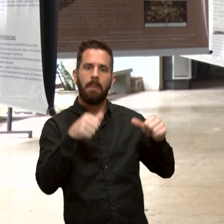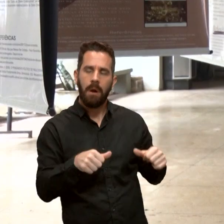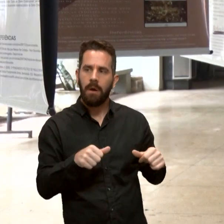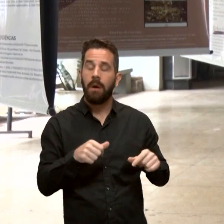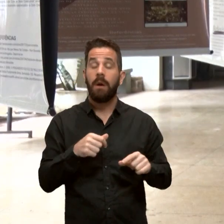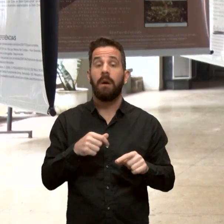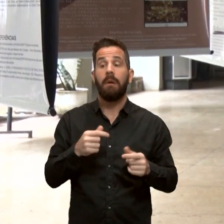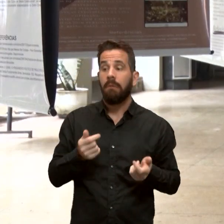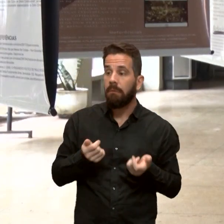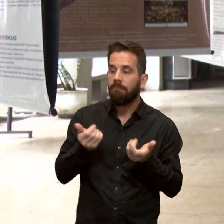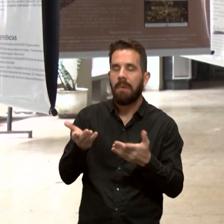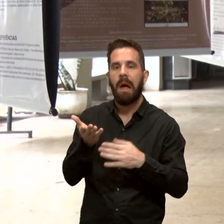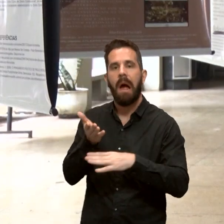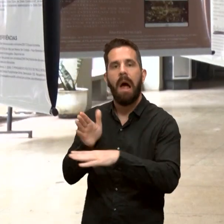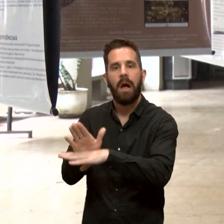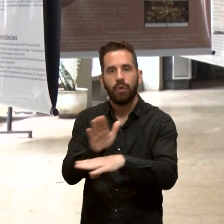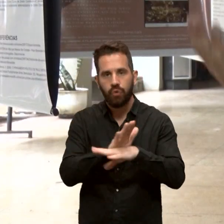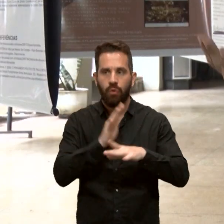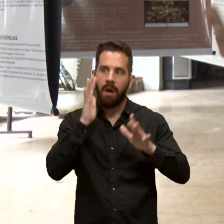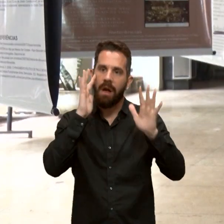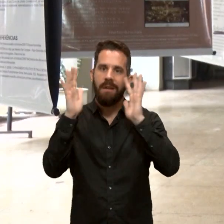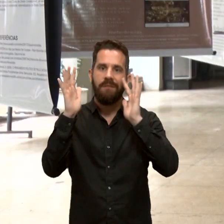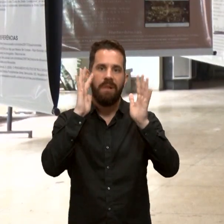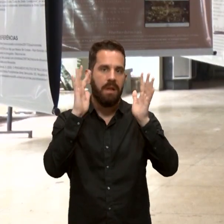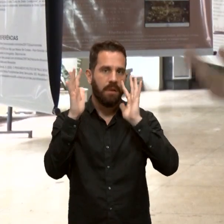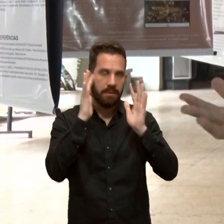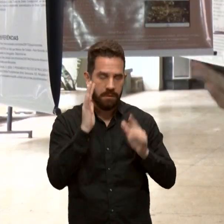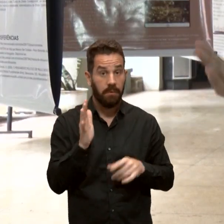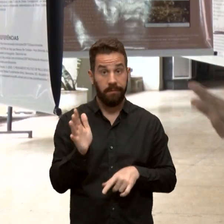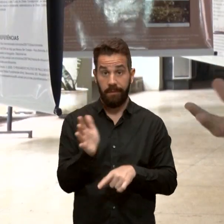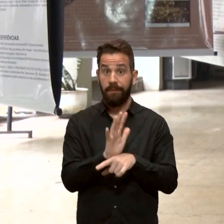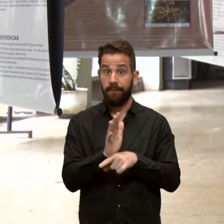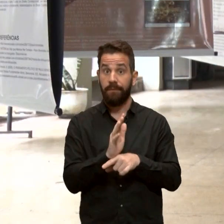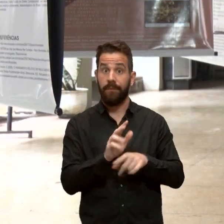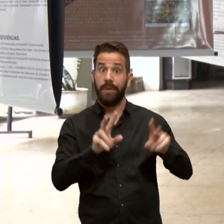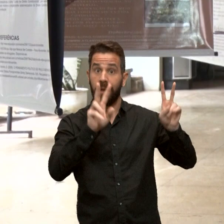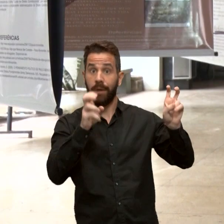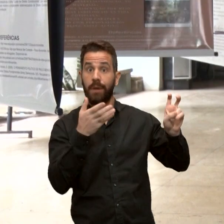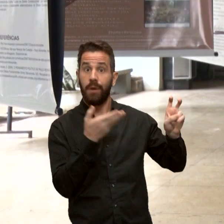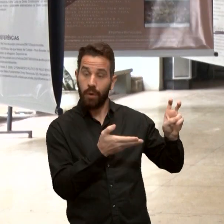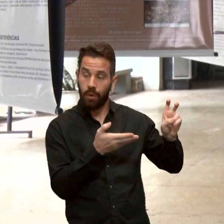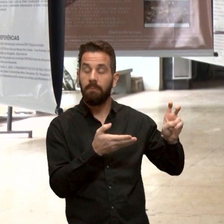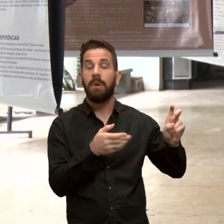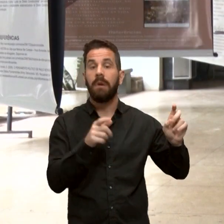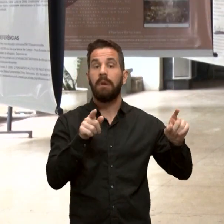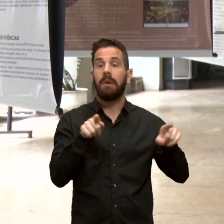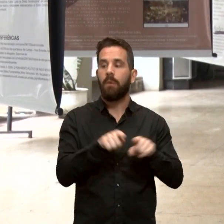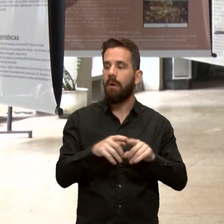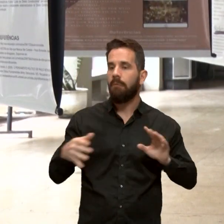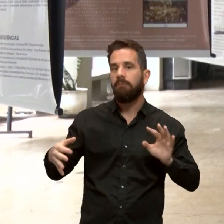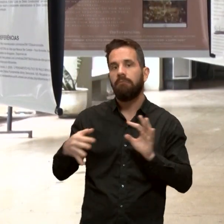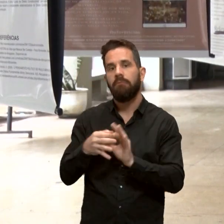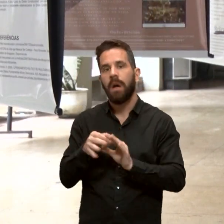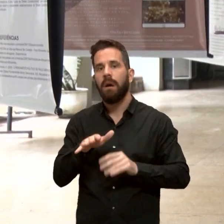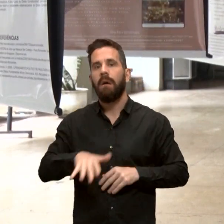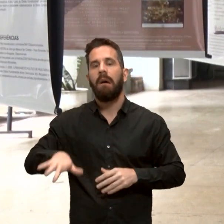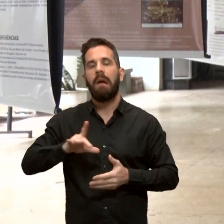de certa forma, através desses filmes, e para que a gente fizesse um paralelo com a nossa realidade, pontos que a gente estivesse